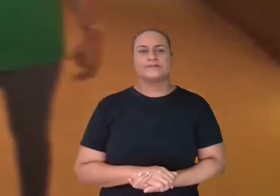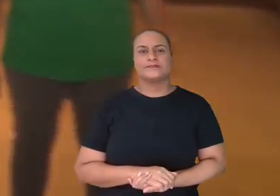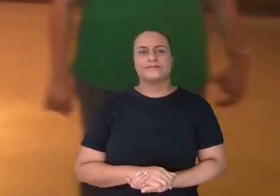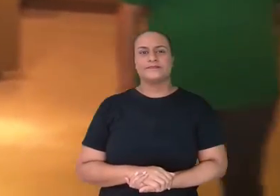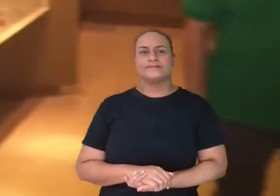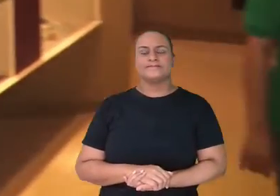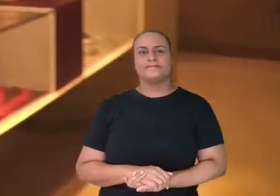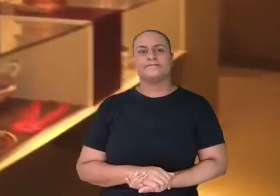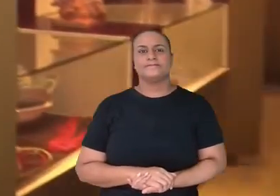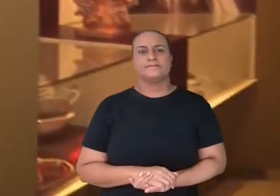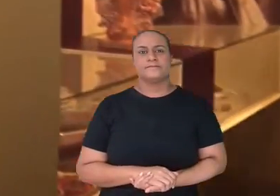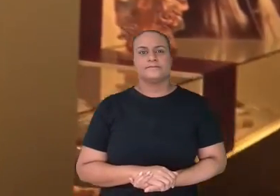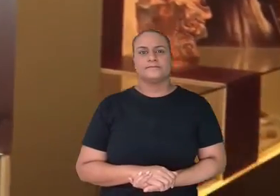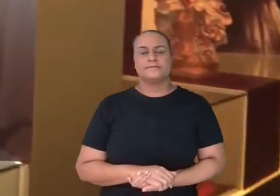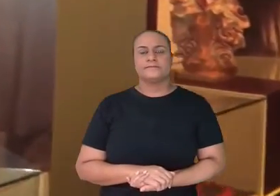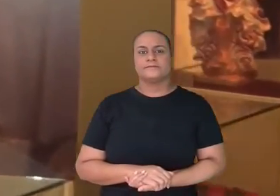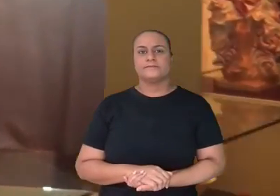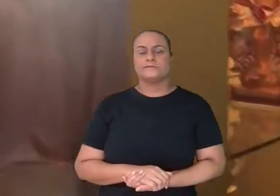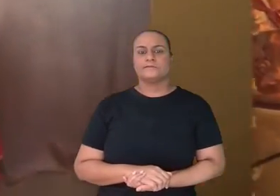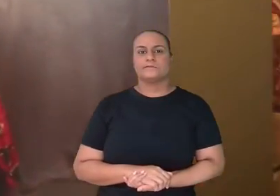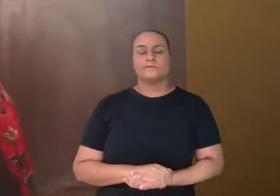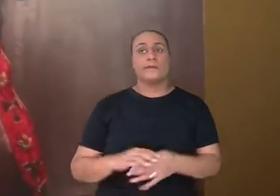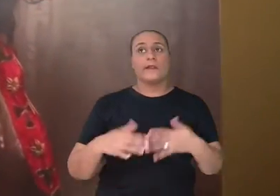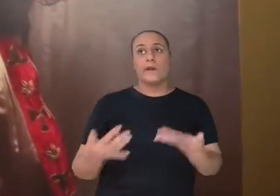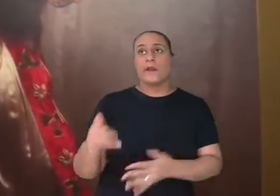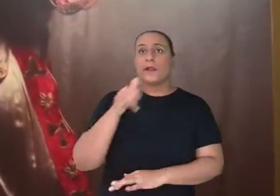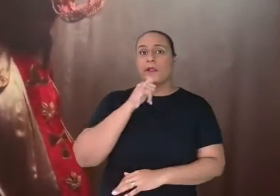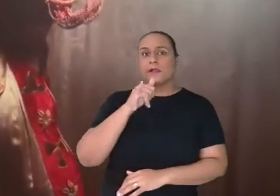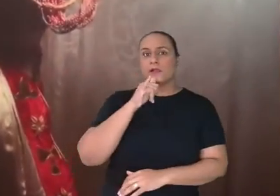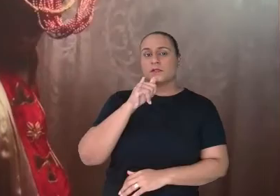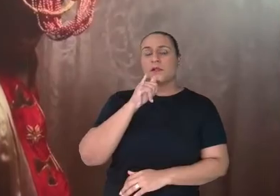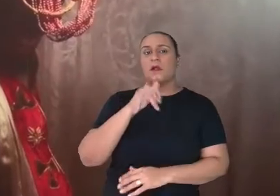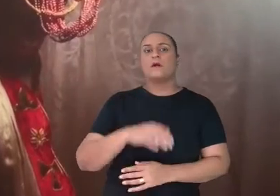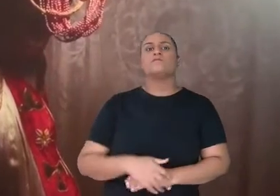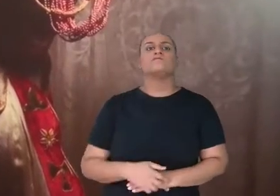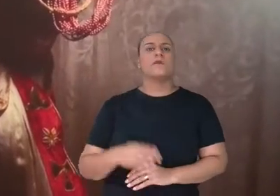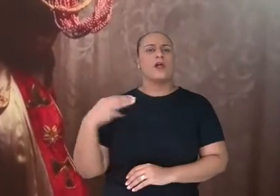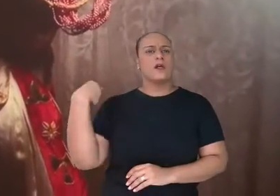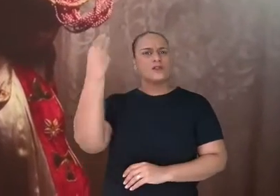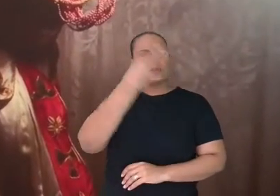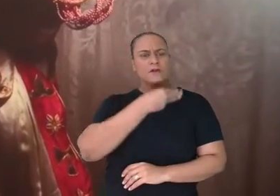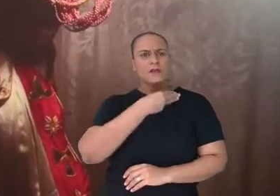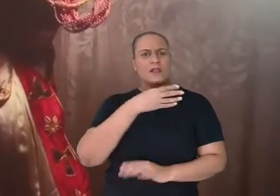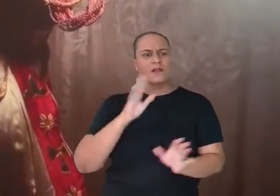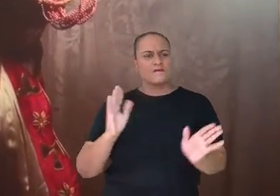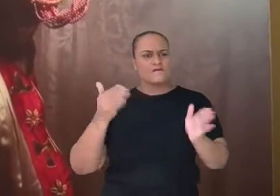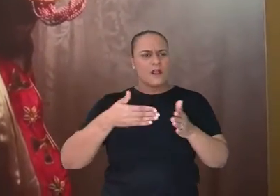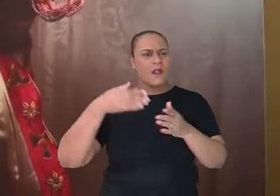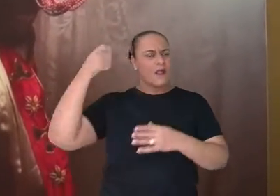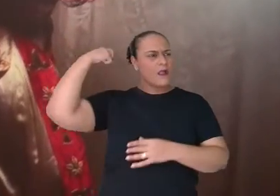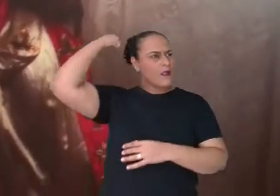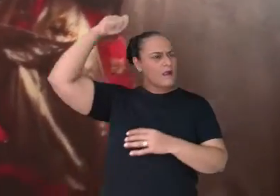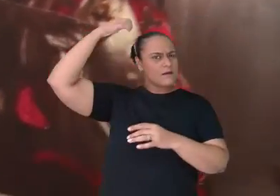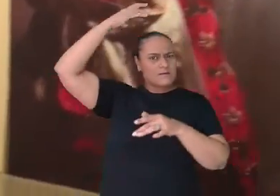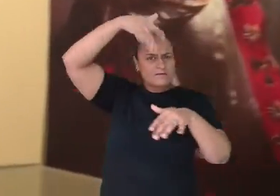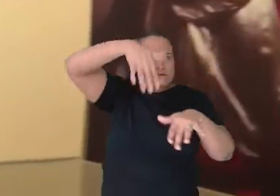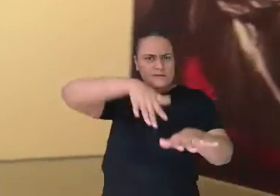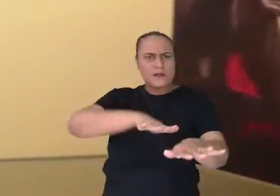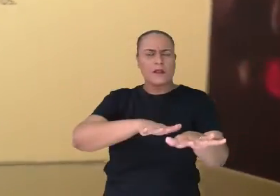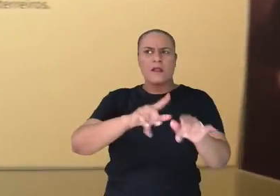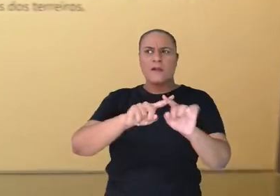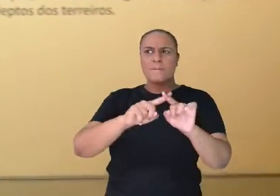não é que, por exemplo, Nossa Senhora da Conceição seja em Iemanjá, mas eles encontraram formas